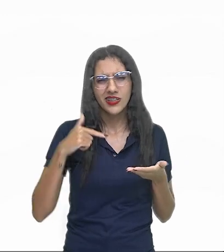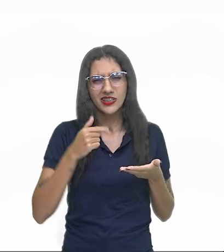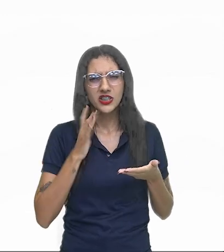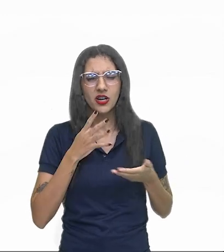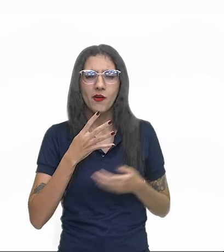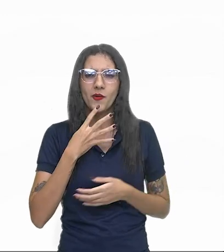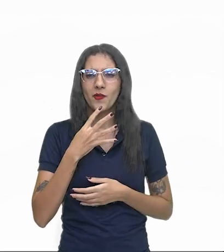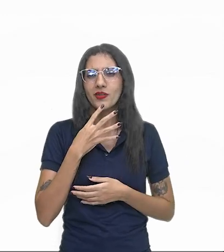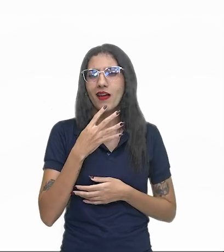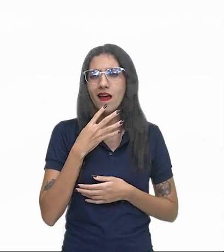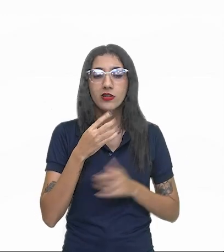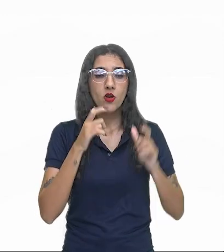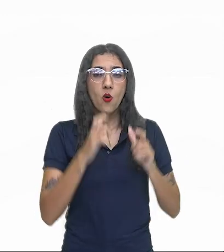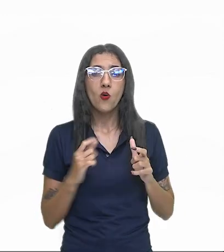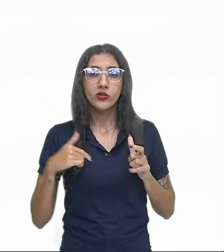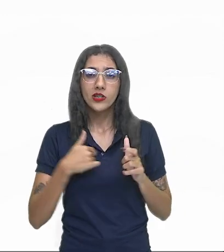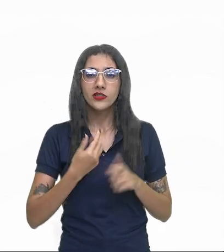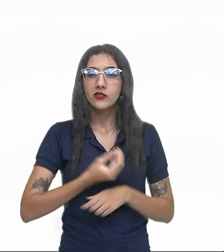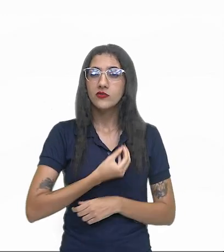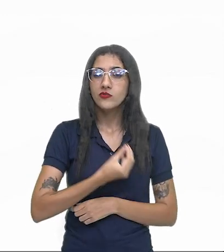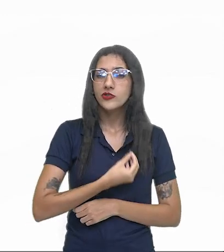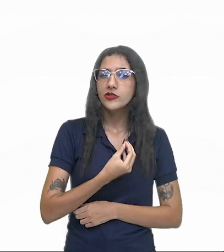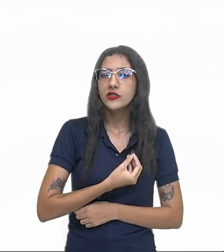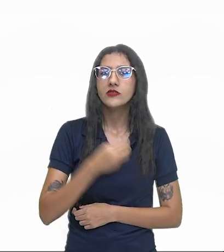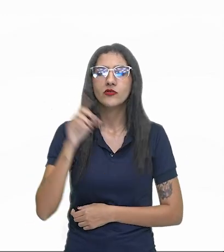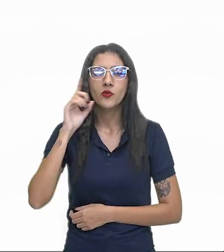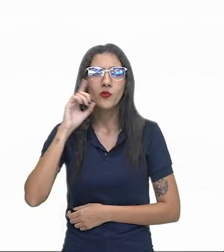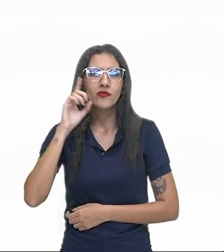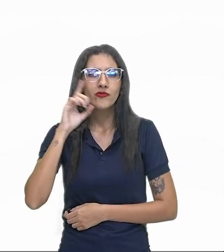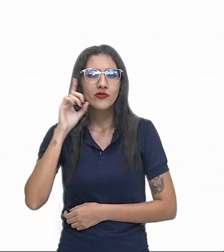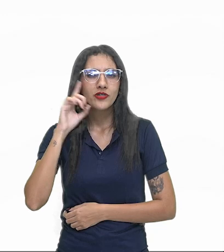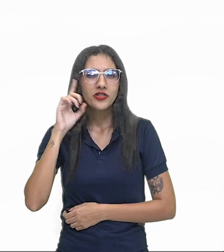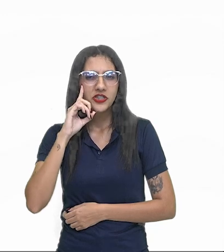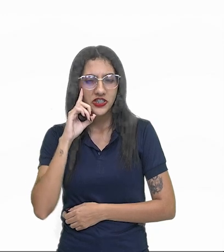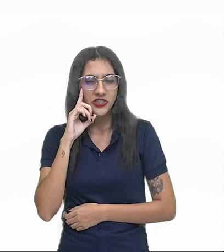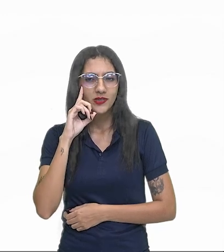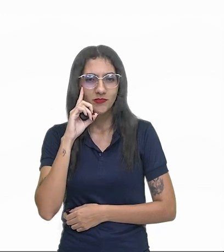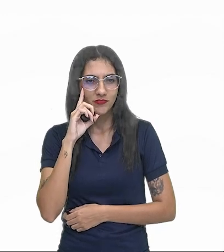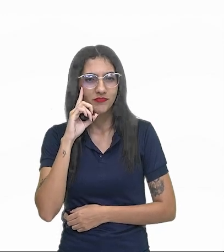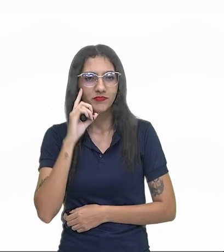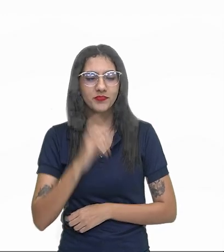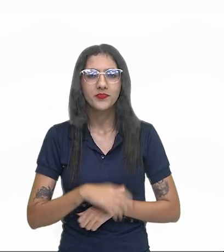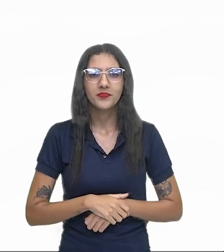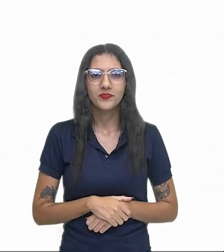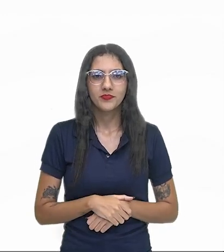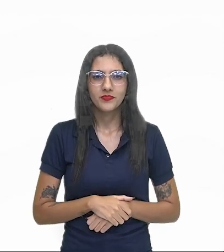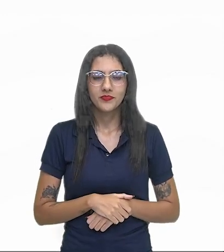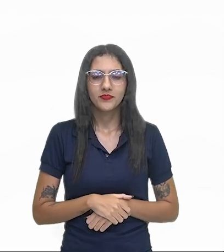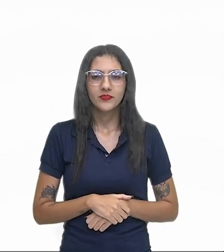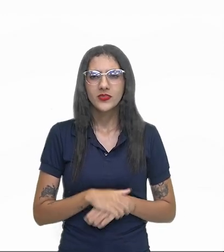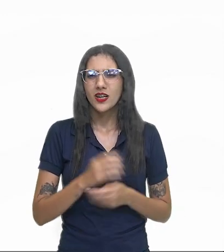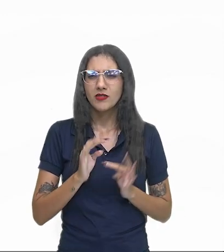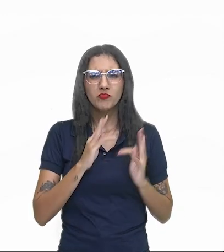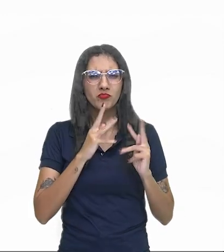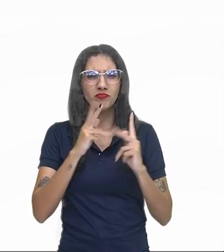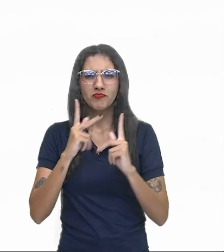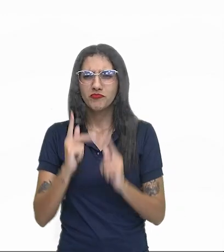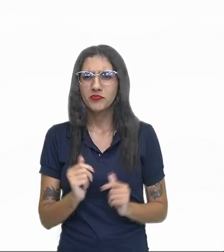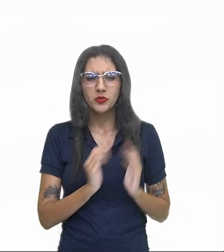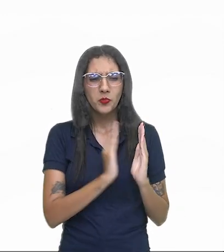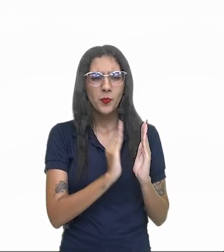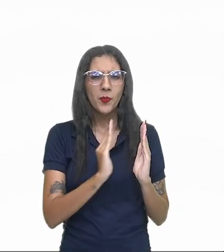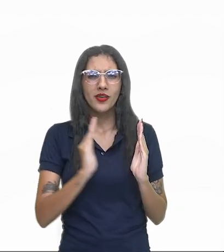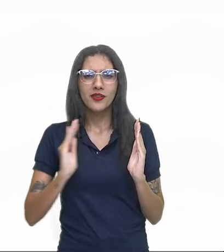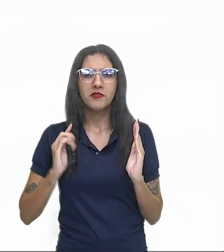nós estamos inseridos no nosso dia a dia, no nosso cotidiano, que são os padrões